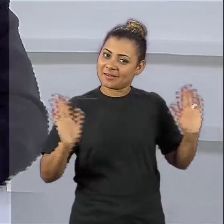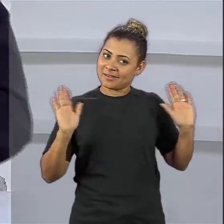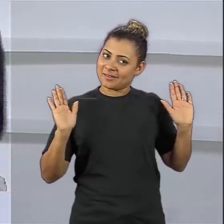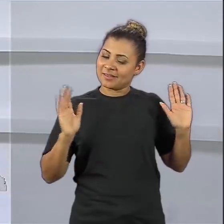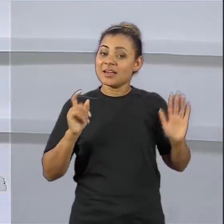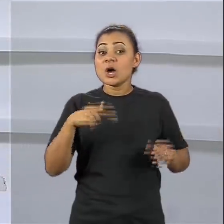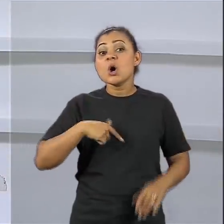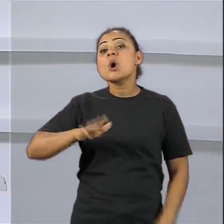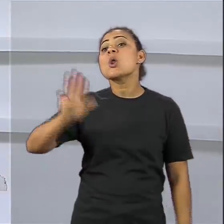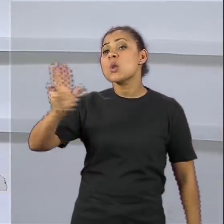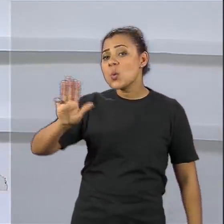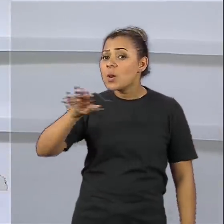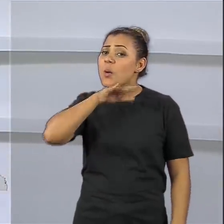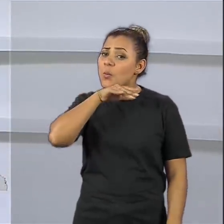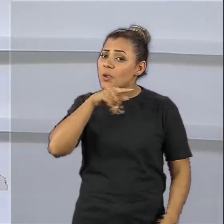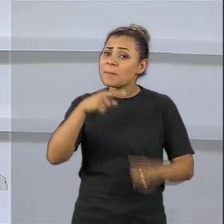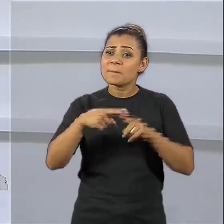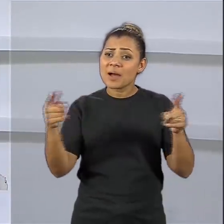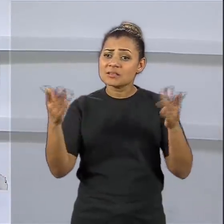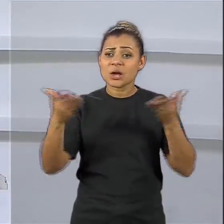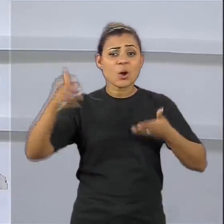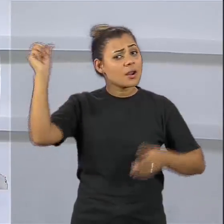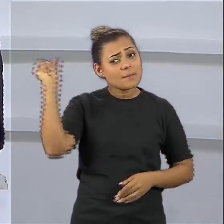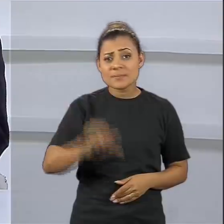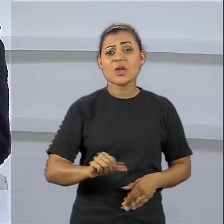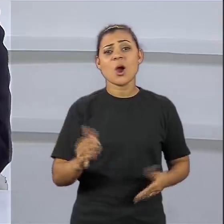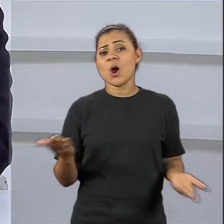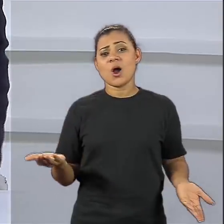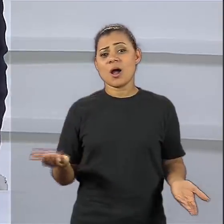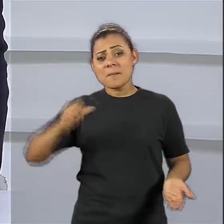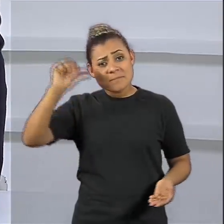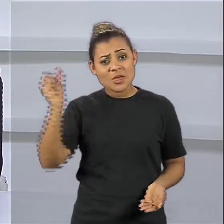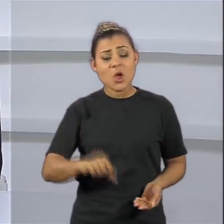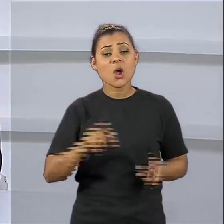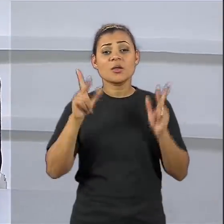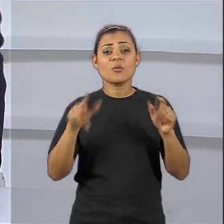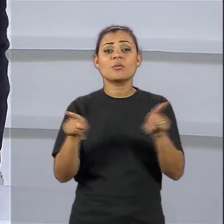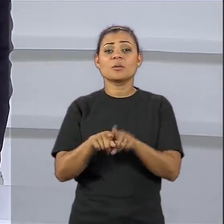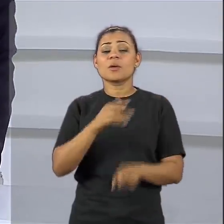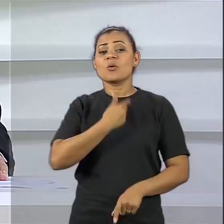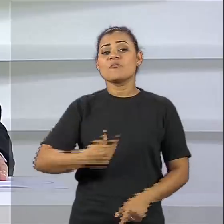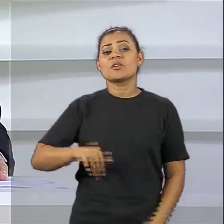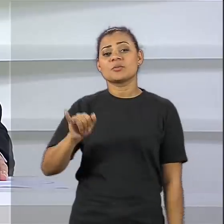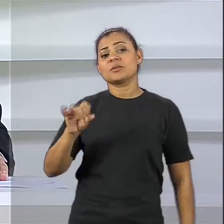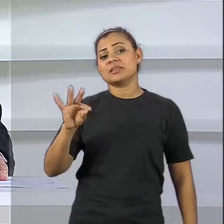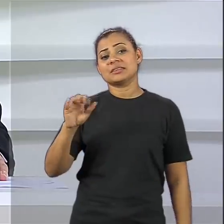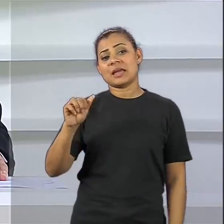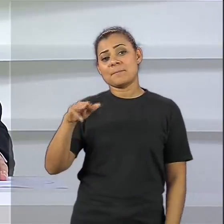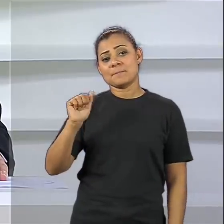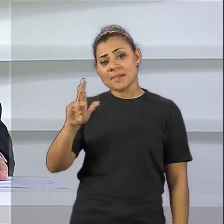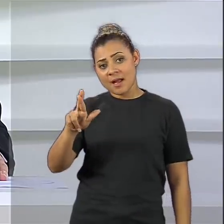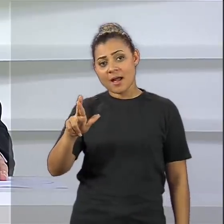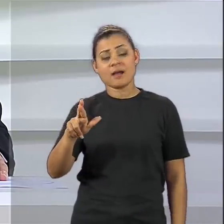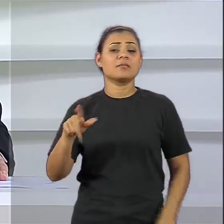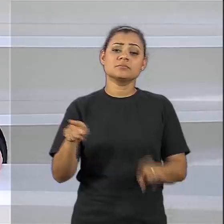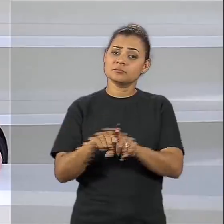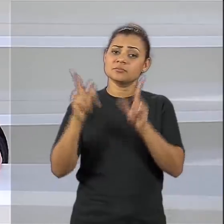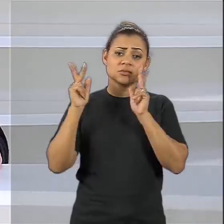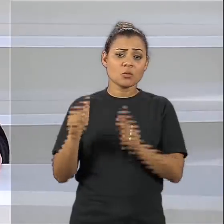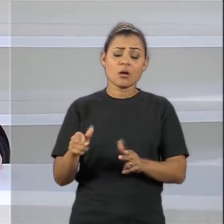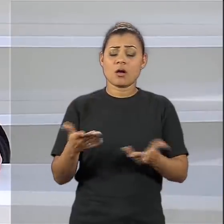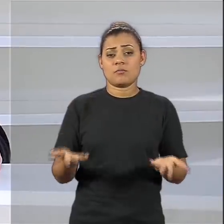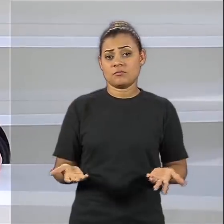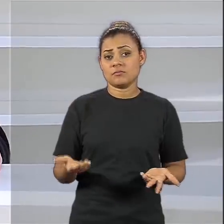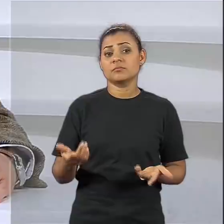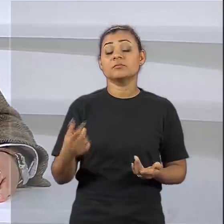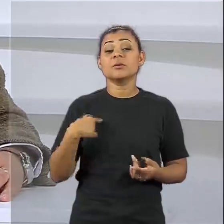ruim, mas está pior, não né? Não teve o efeito Desse ponto curativo de vista, do governo Itamar. Exato. Exatamente. O governo Itamar... Não, sem dúvida. E só não teve